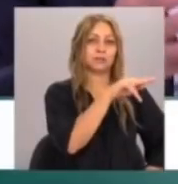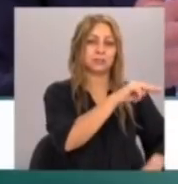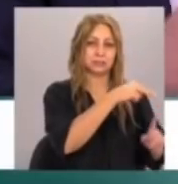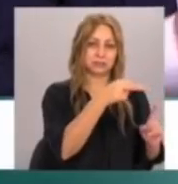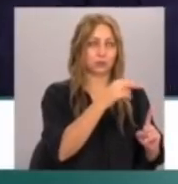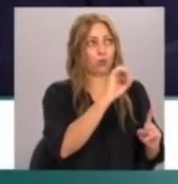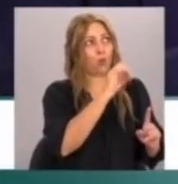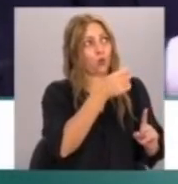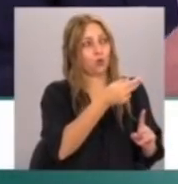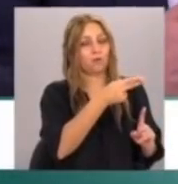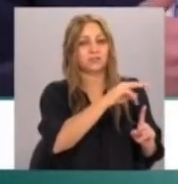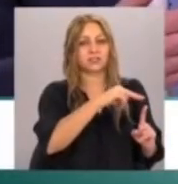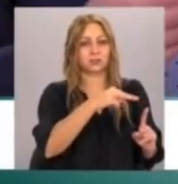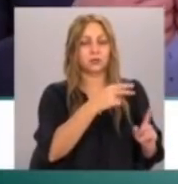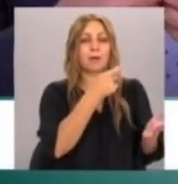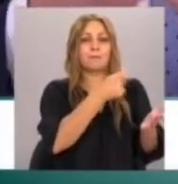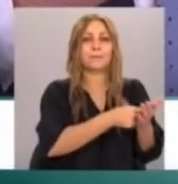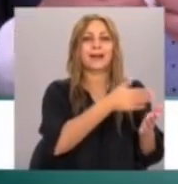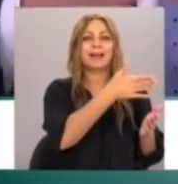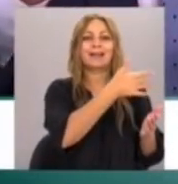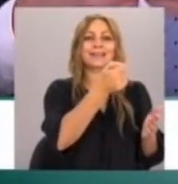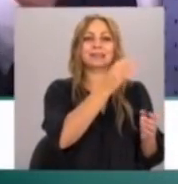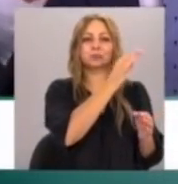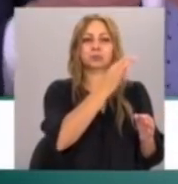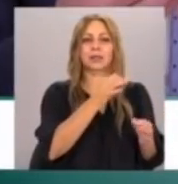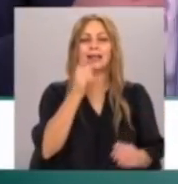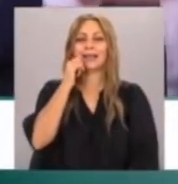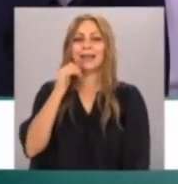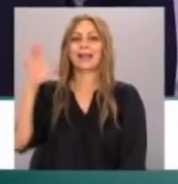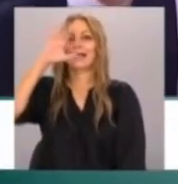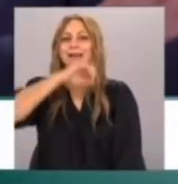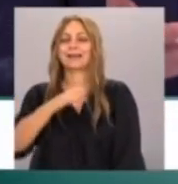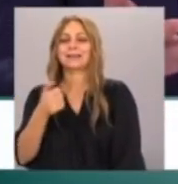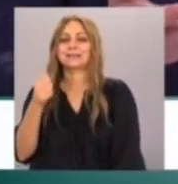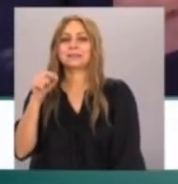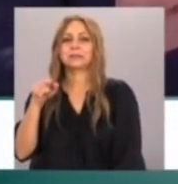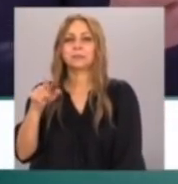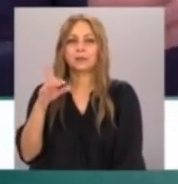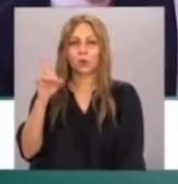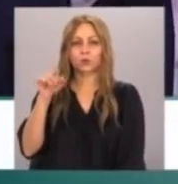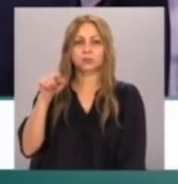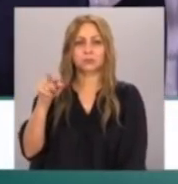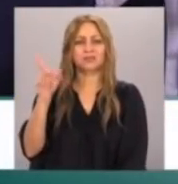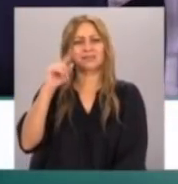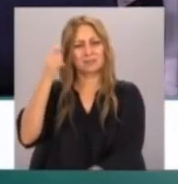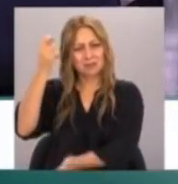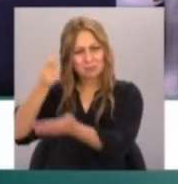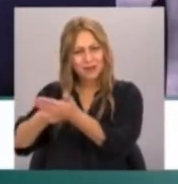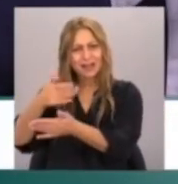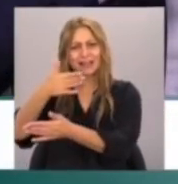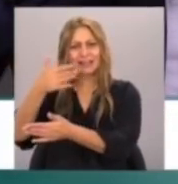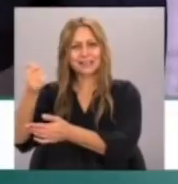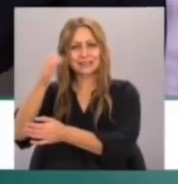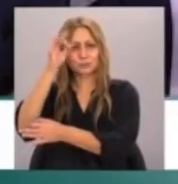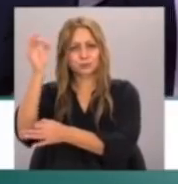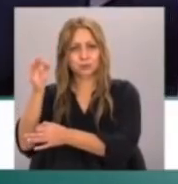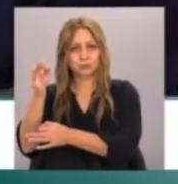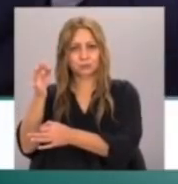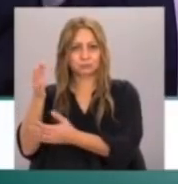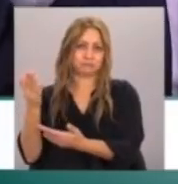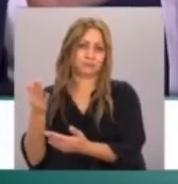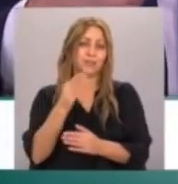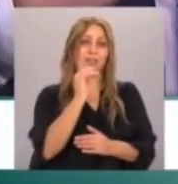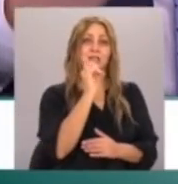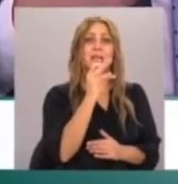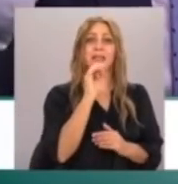euros ou 900 euros vai pagar quinze por cento e aquele Ganha 5000/6000 7:30 lá pagar a quinze por cento também enquanto o atual IRS e